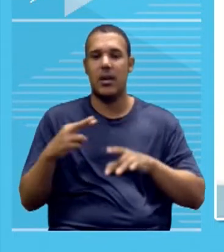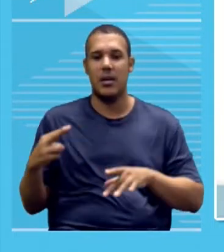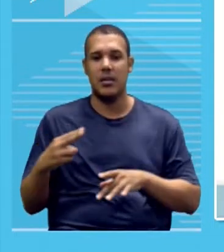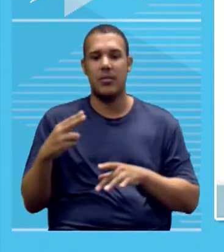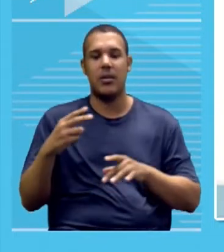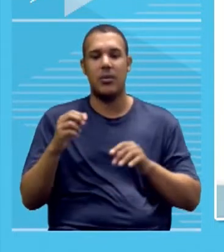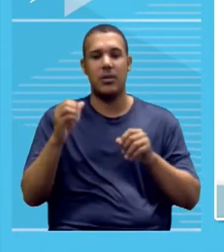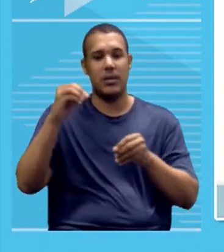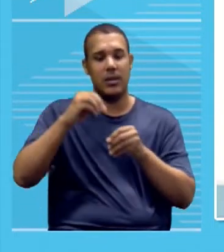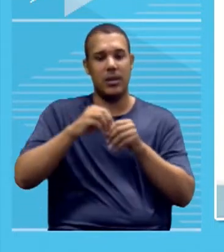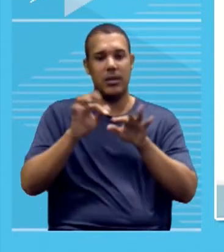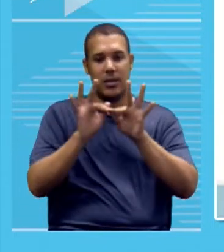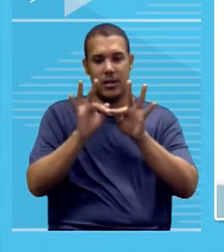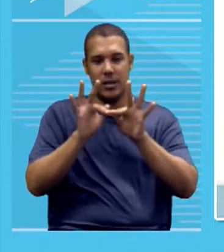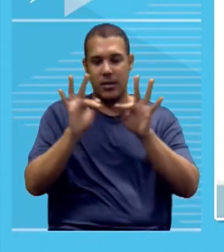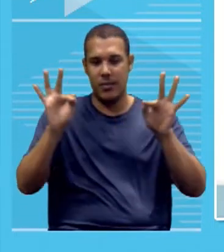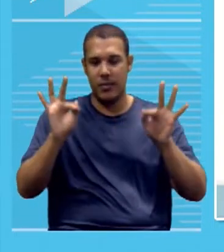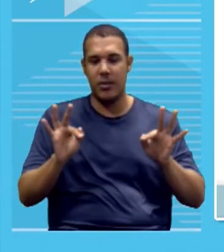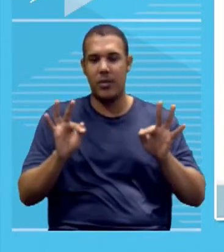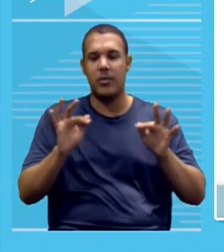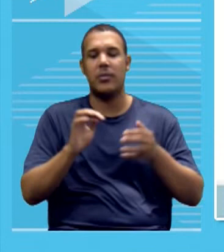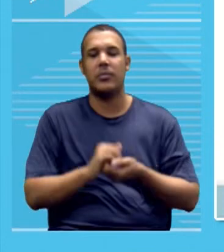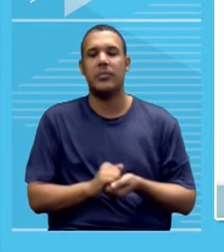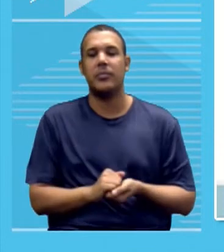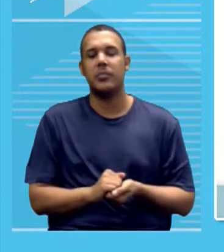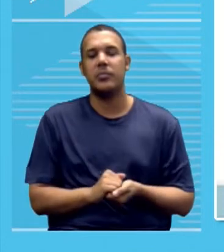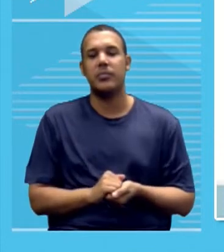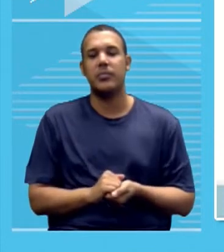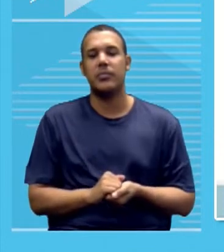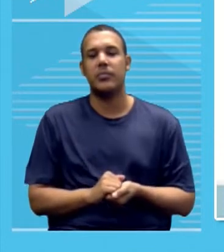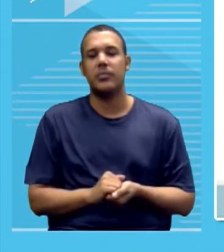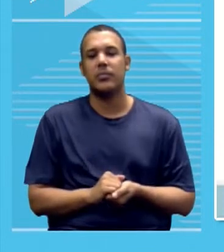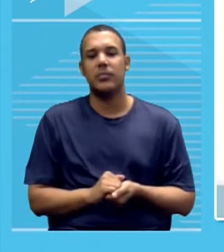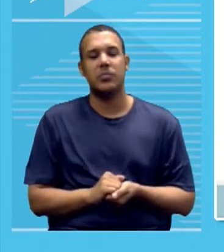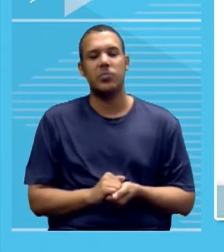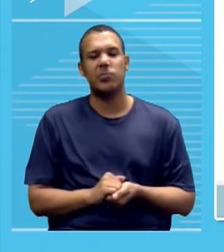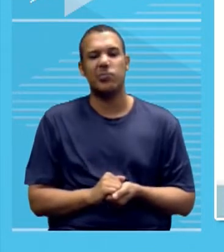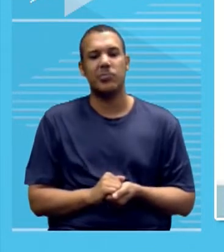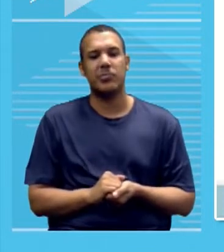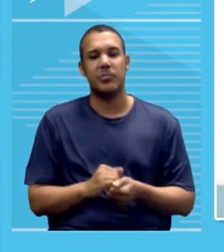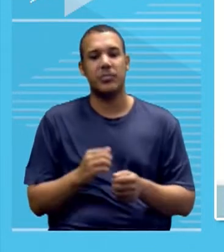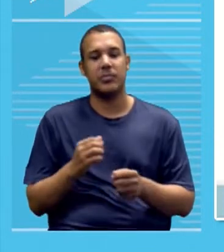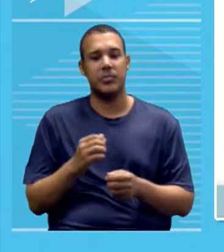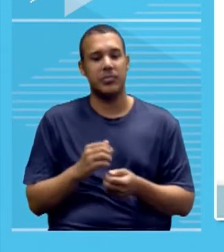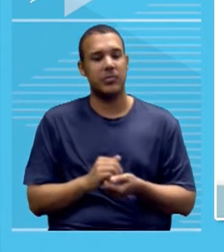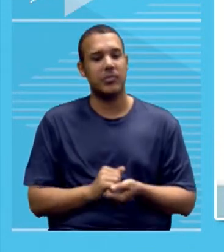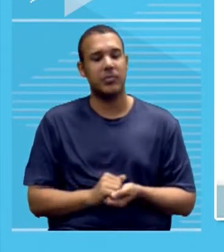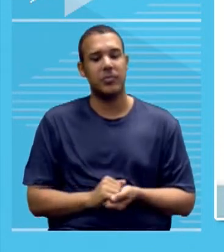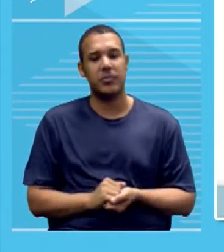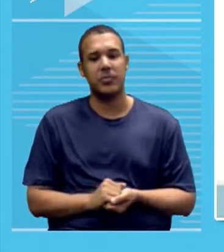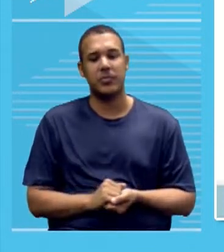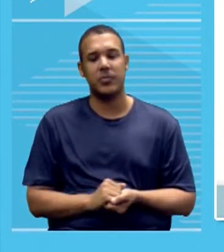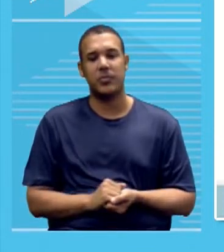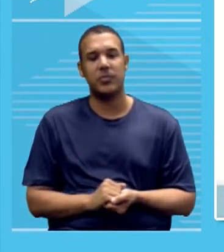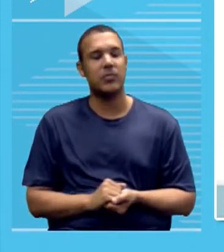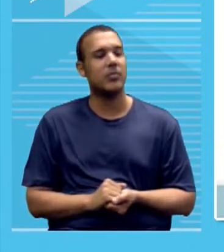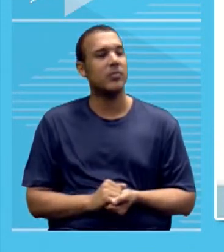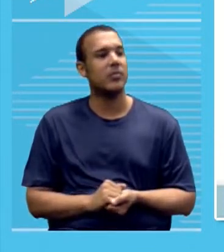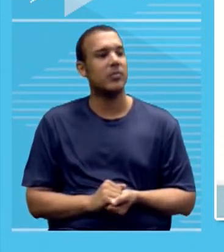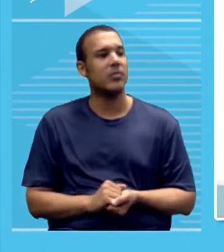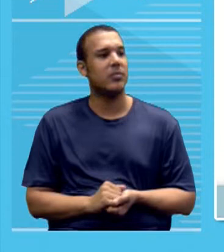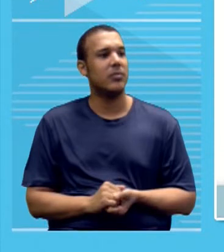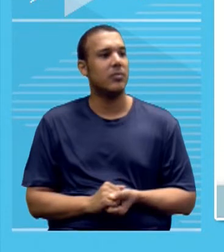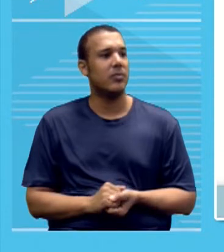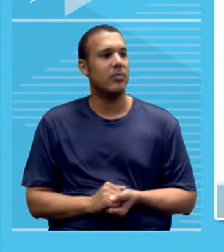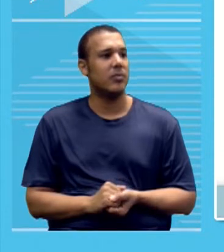na fórmula, para que você caia já naquela situação propriamente dita, né? Dentro